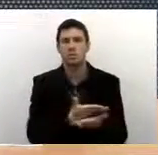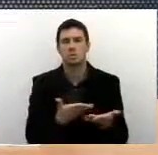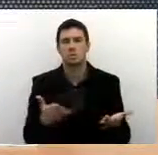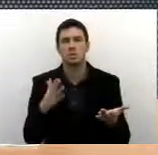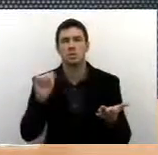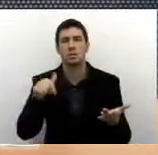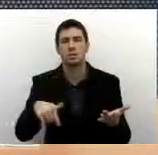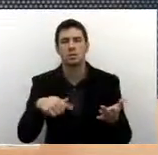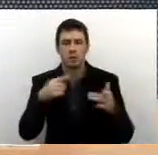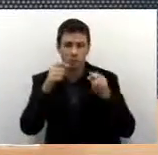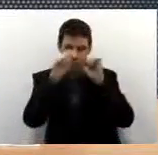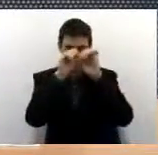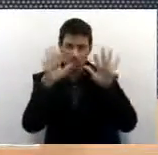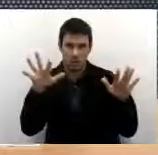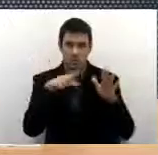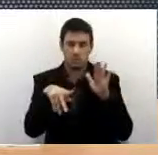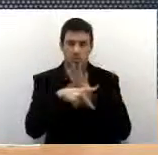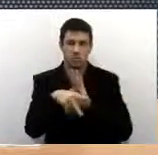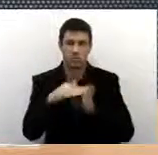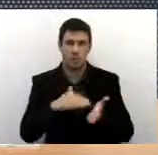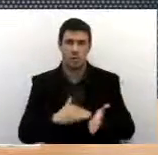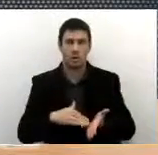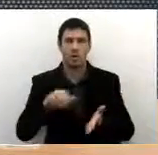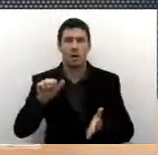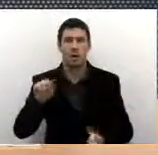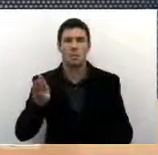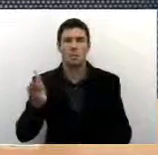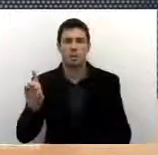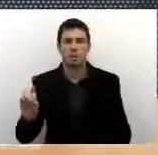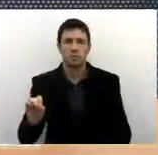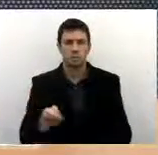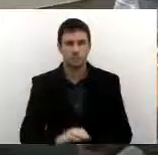últimos esclarecimentos do nobre secretário Abdo Maslum.